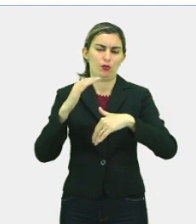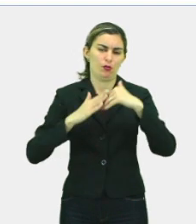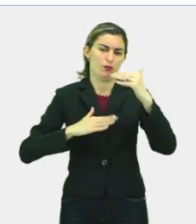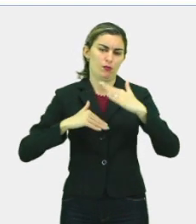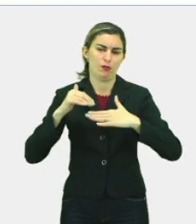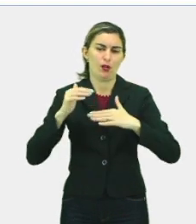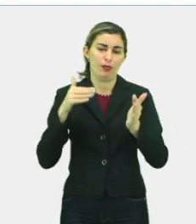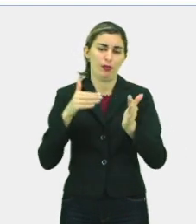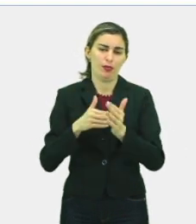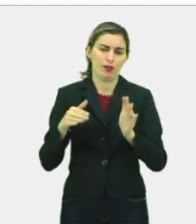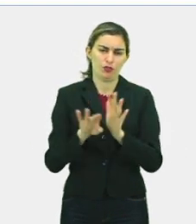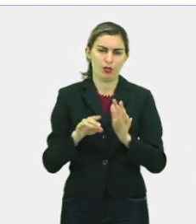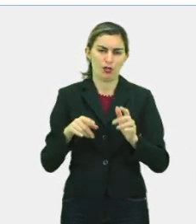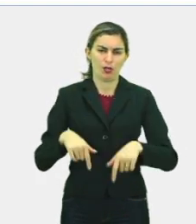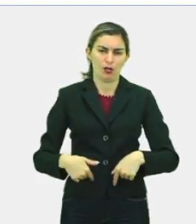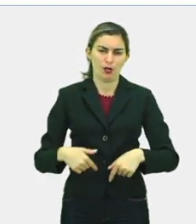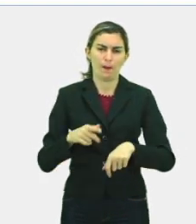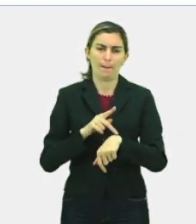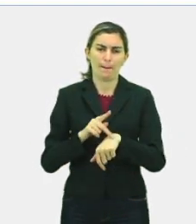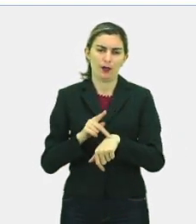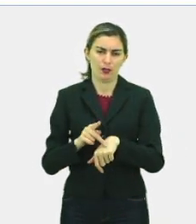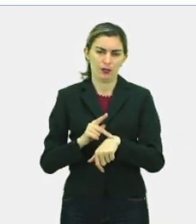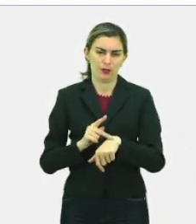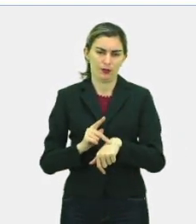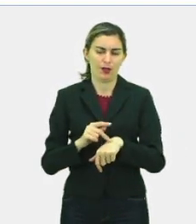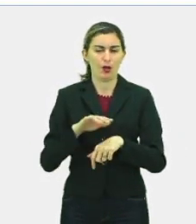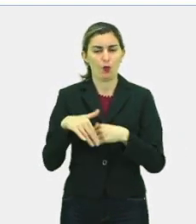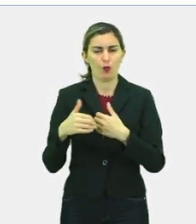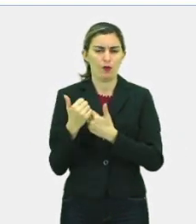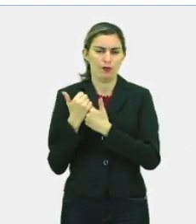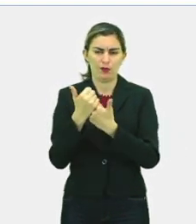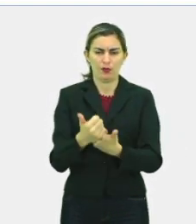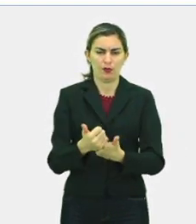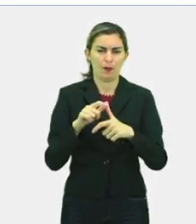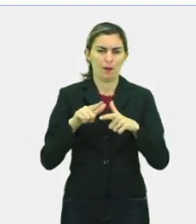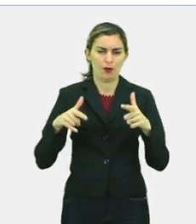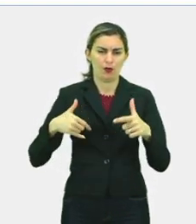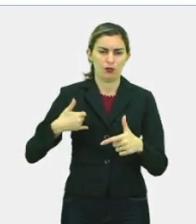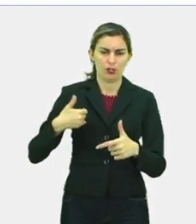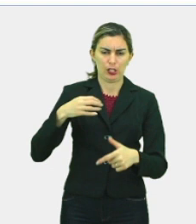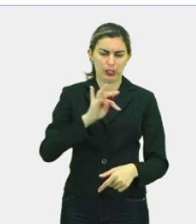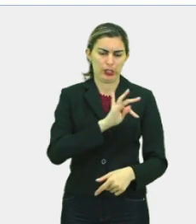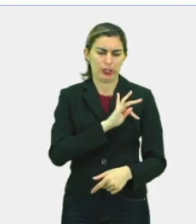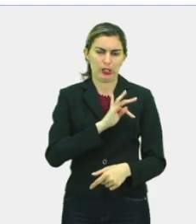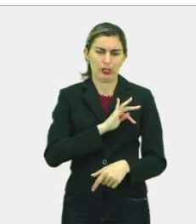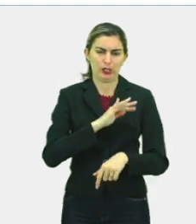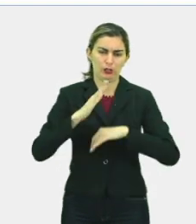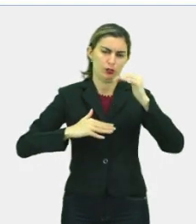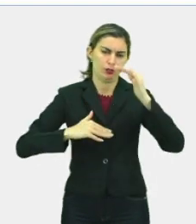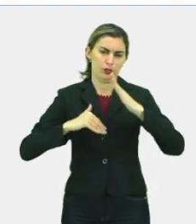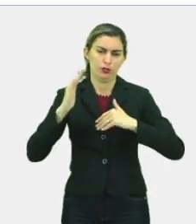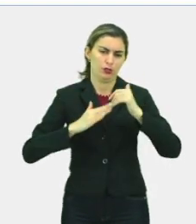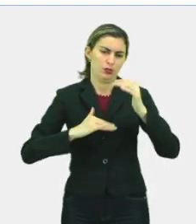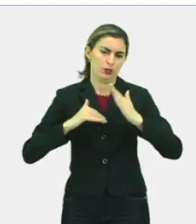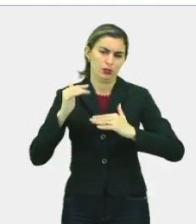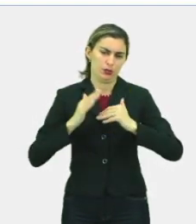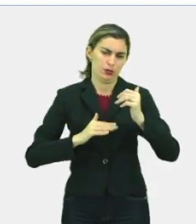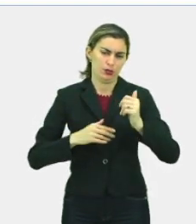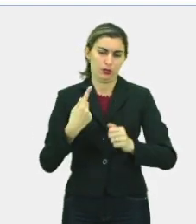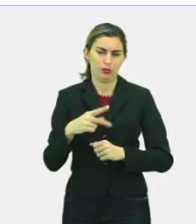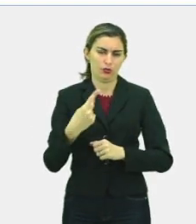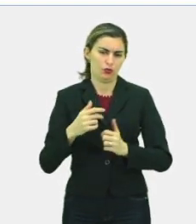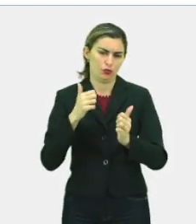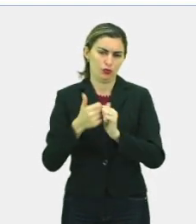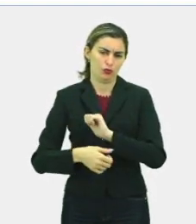de prática, até chegar à faixa preta, a qual representa a maioridade técnica do praticante ou da